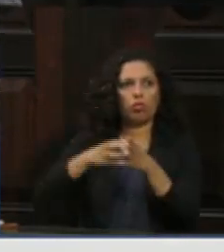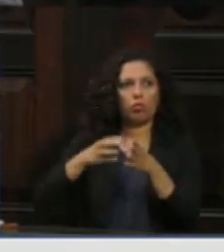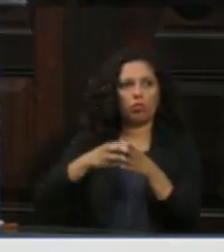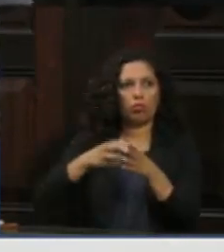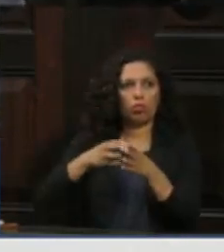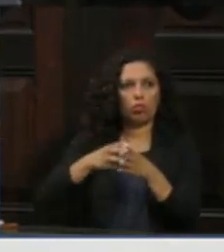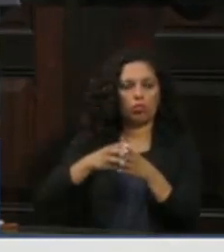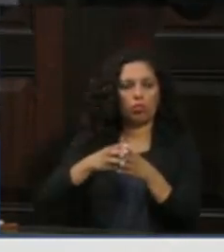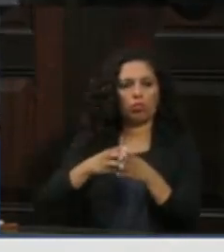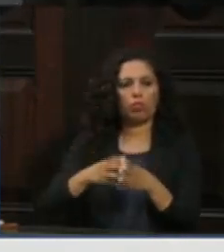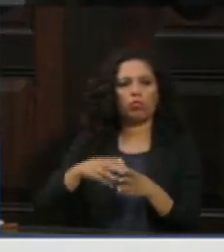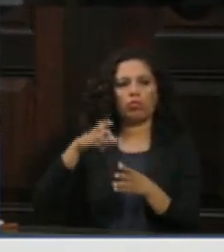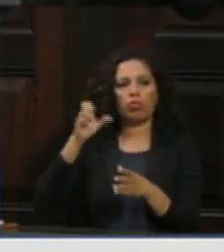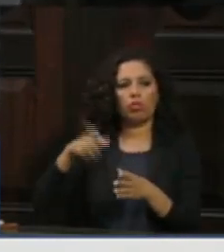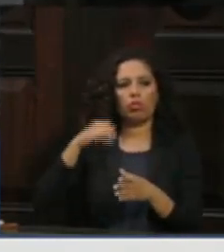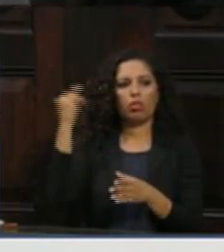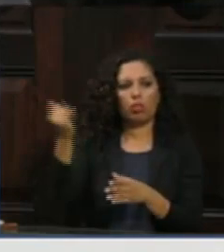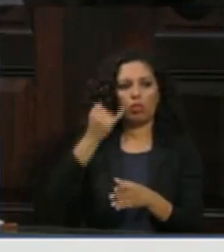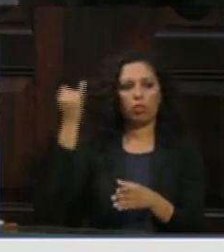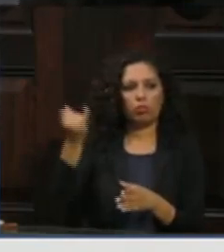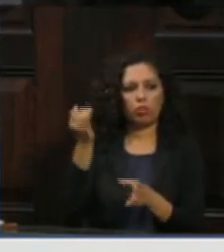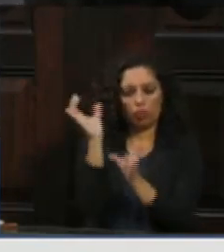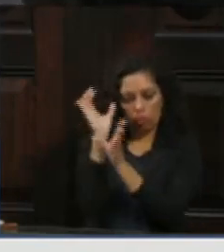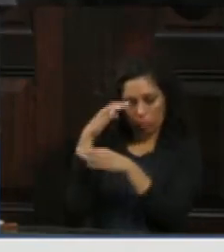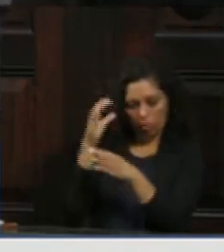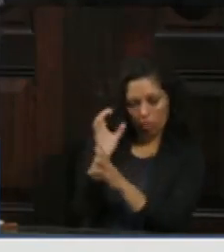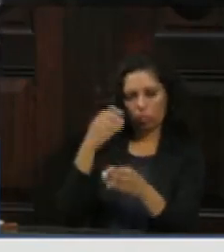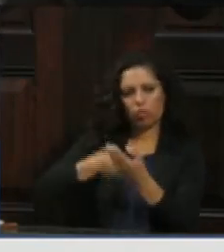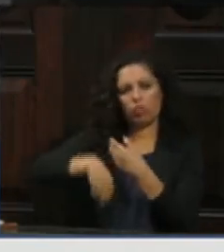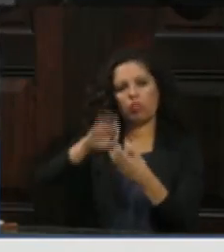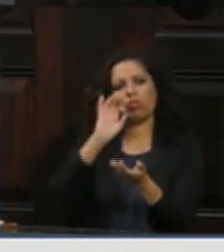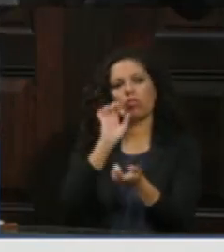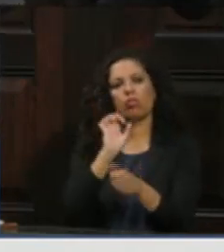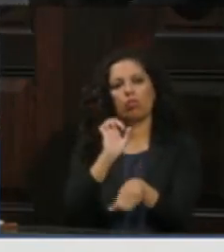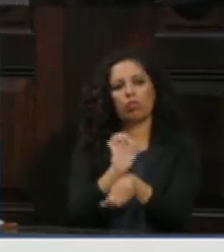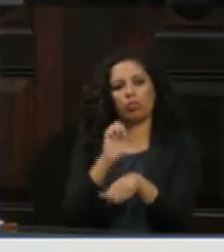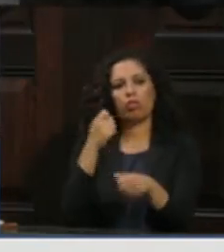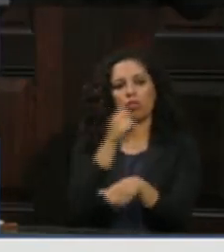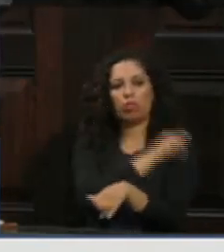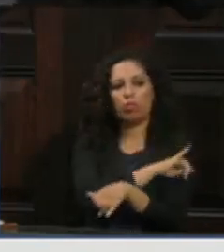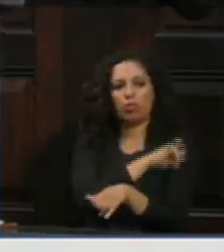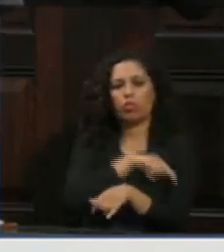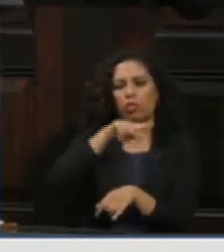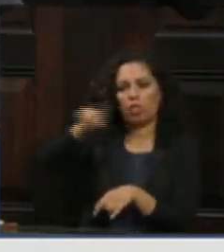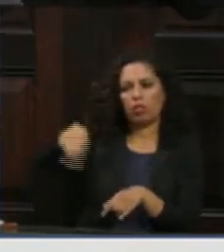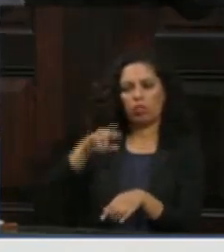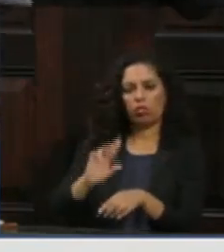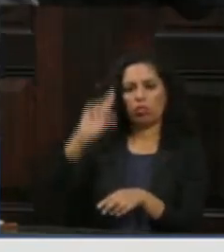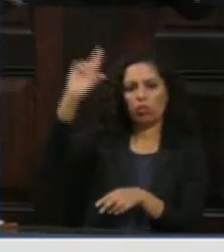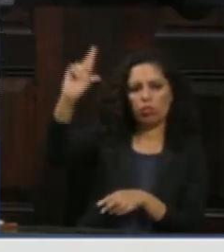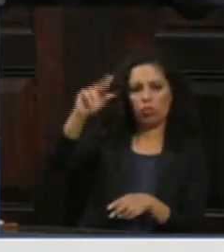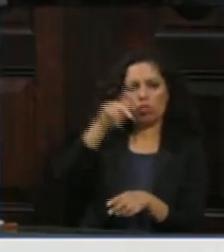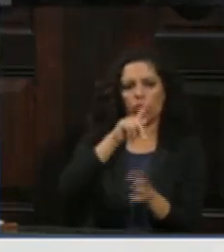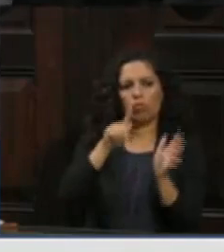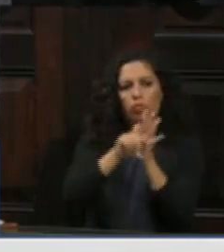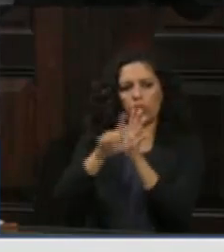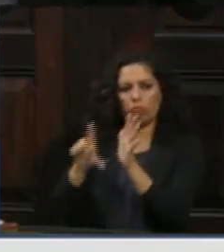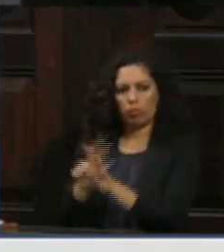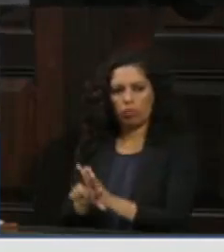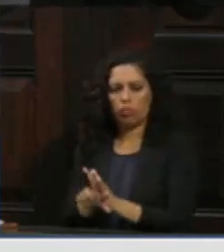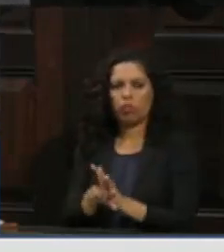para fazer aqui 2 declarações de voto. Em primeiro lugar, ao projeto 49A de 2017,